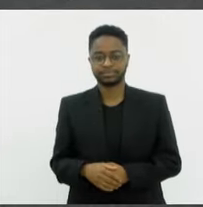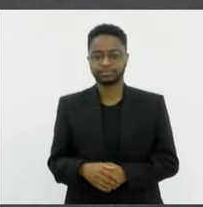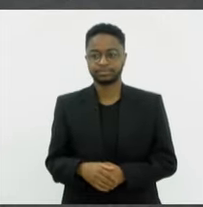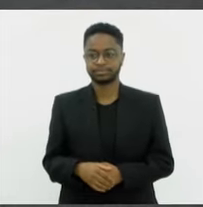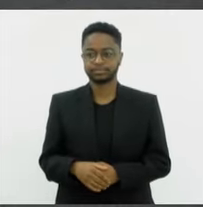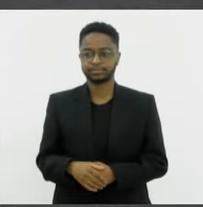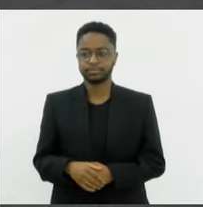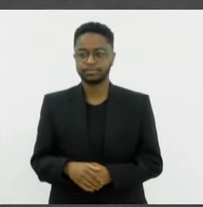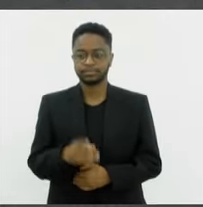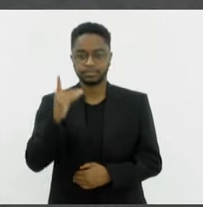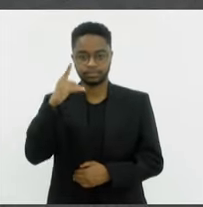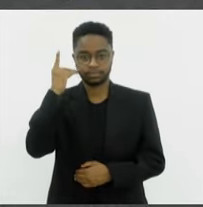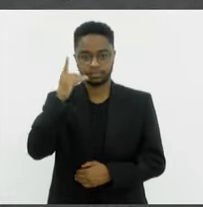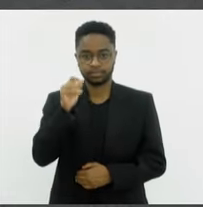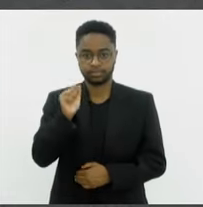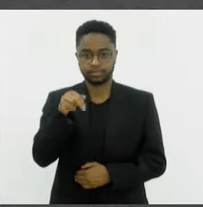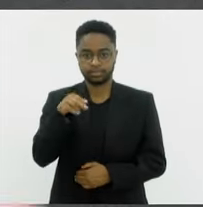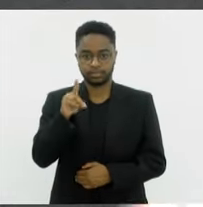Deputado Anderson,